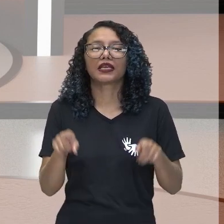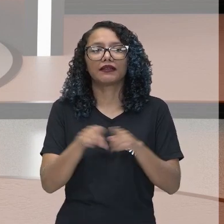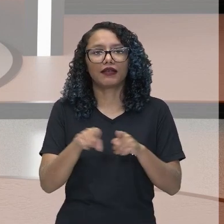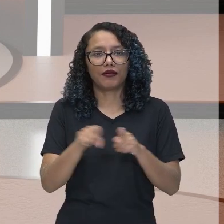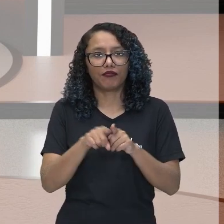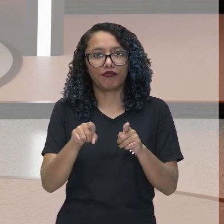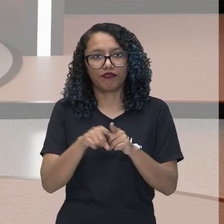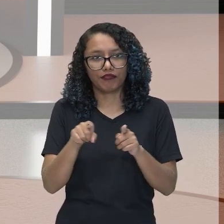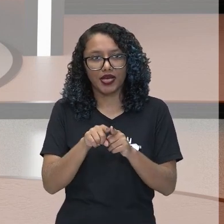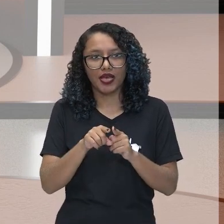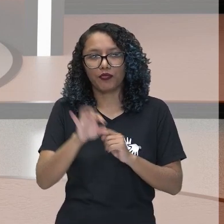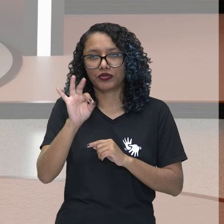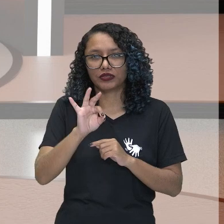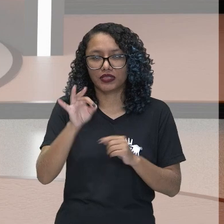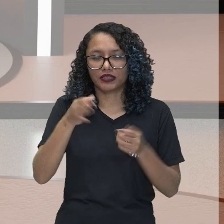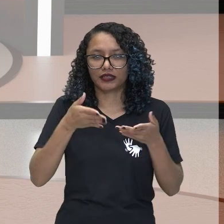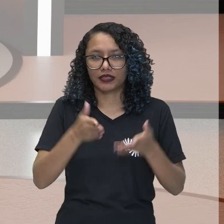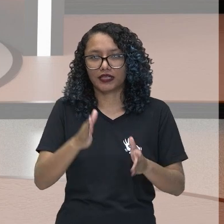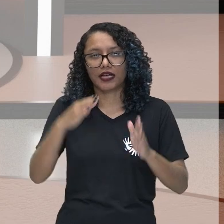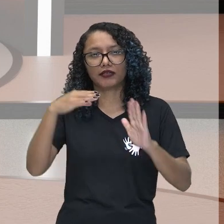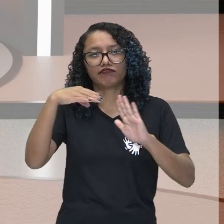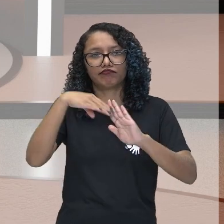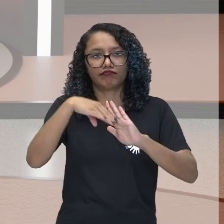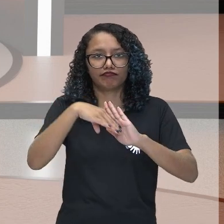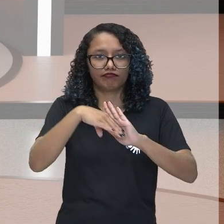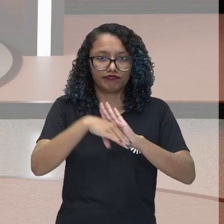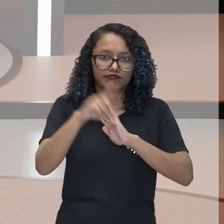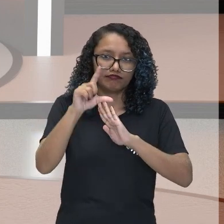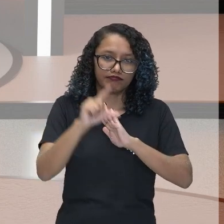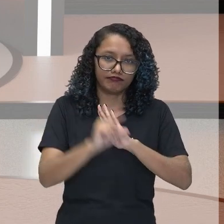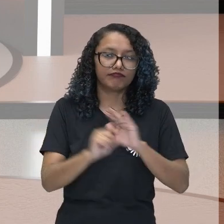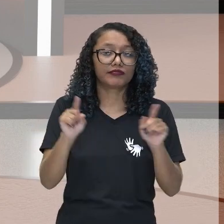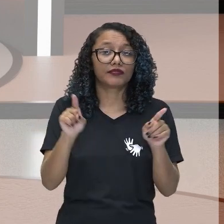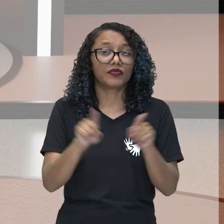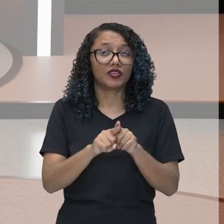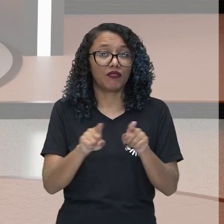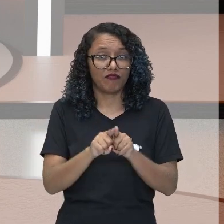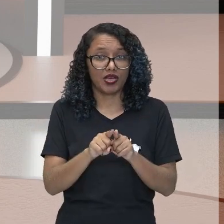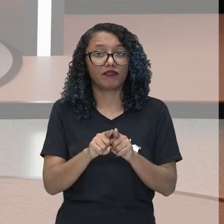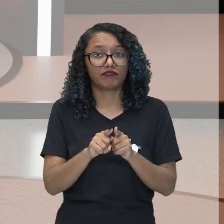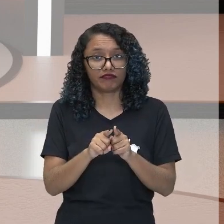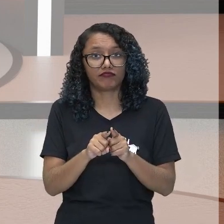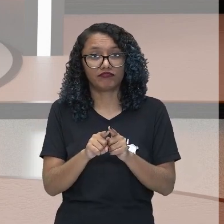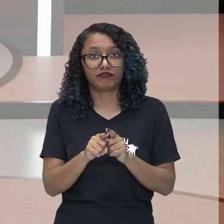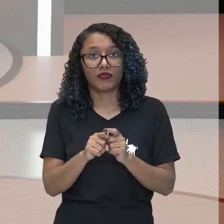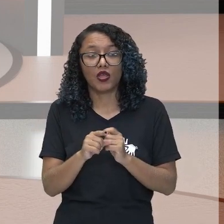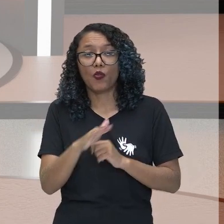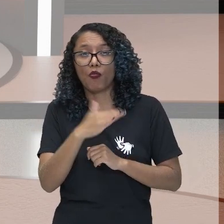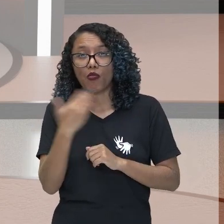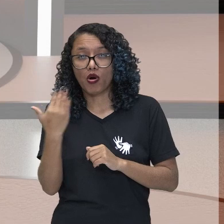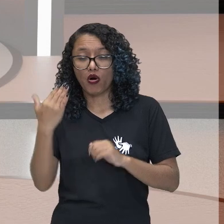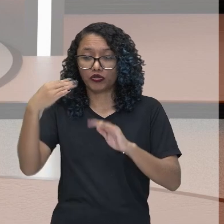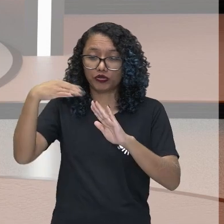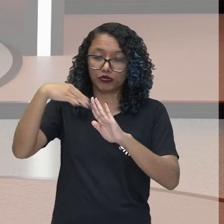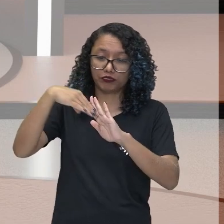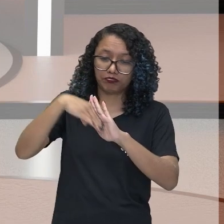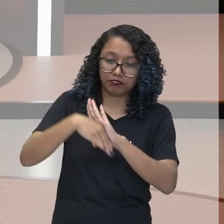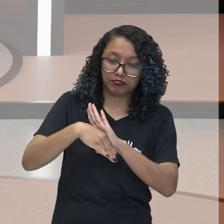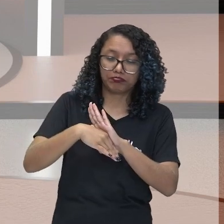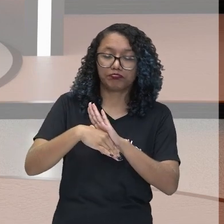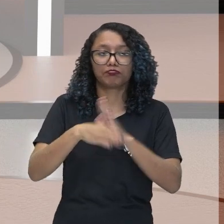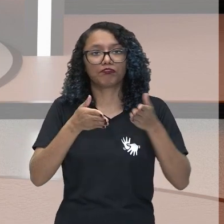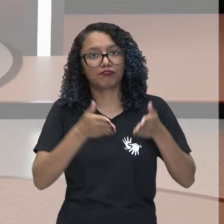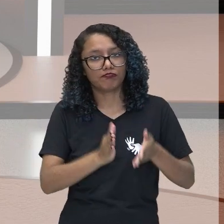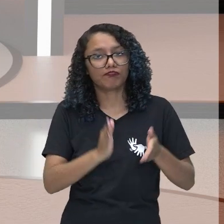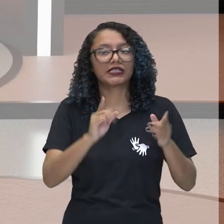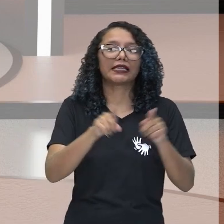gente, das taxas de natalidade. Além da de mortalidade, a de natalidade também vai fazer